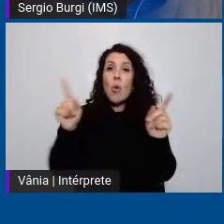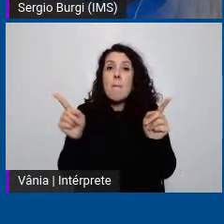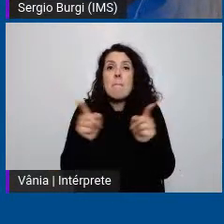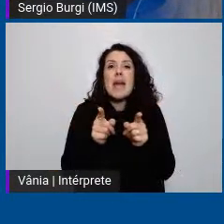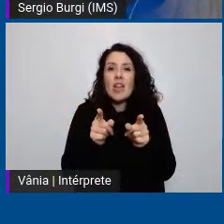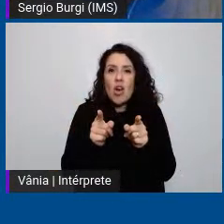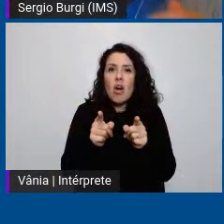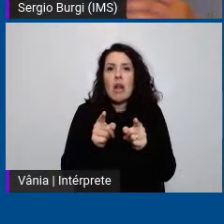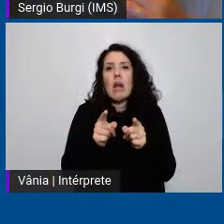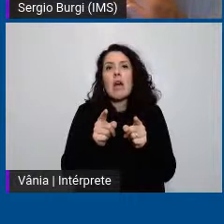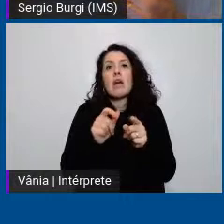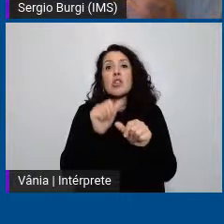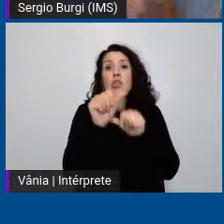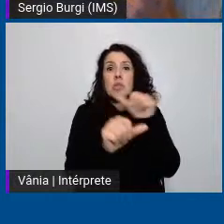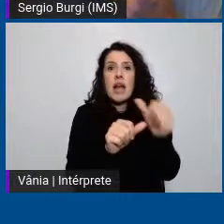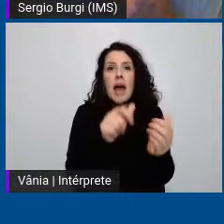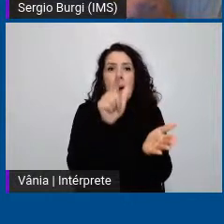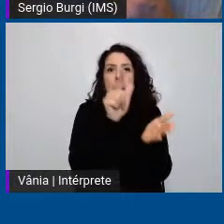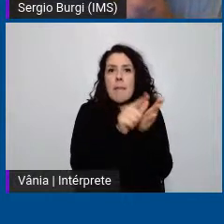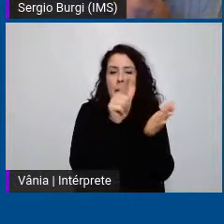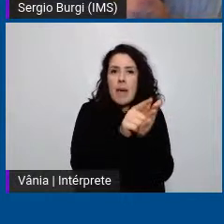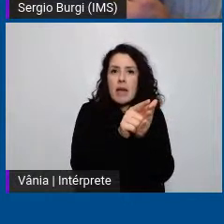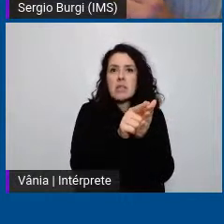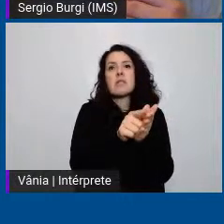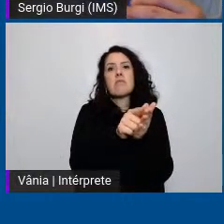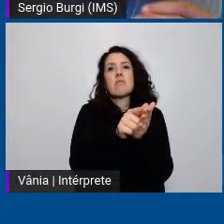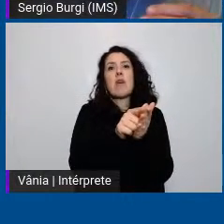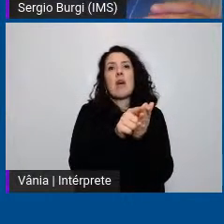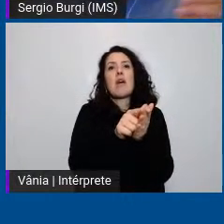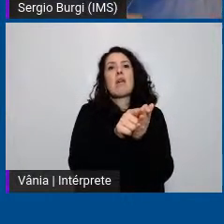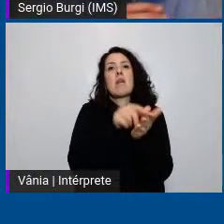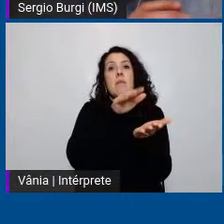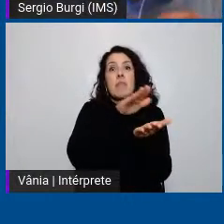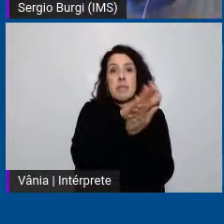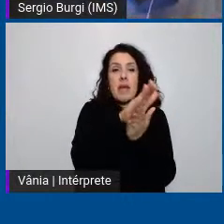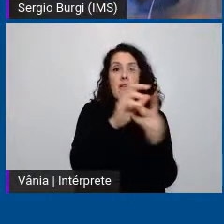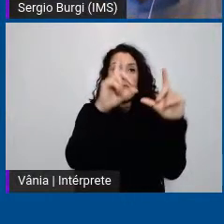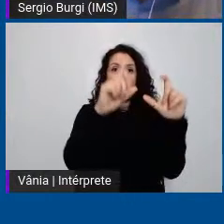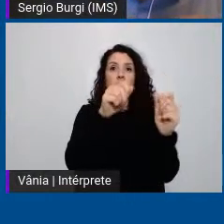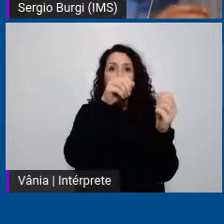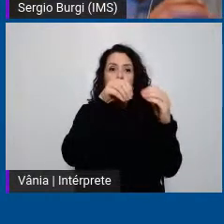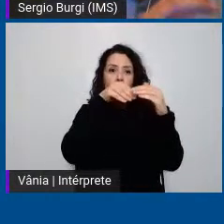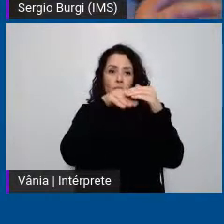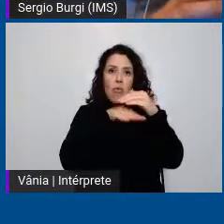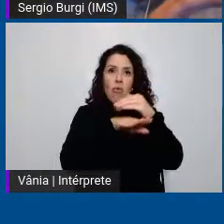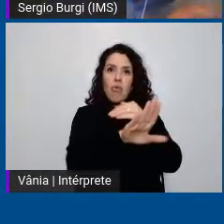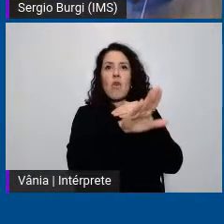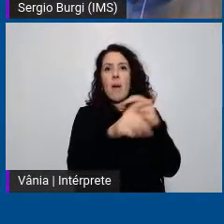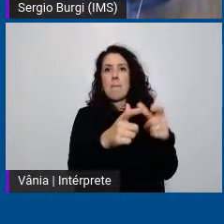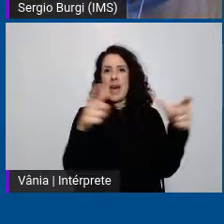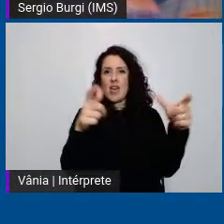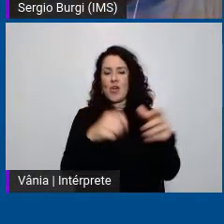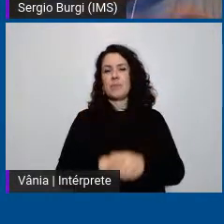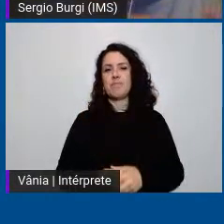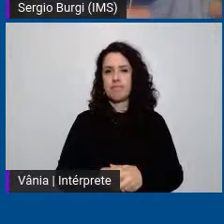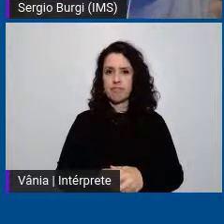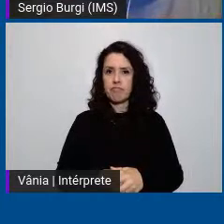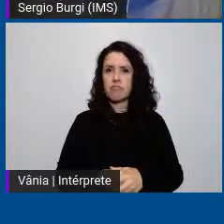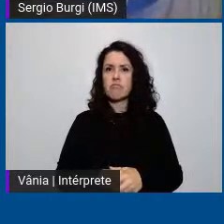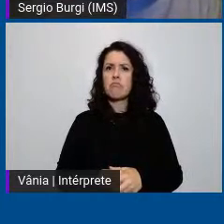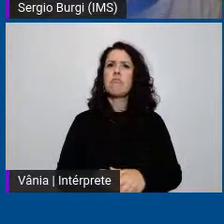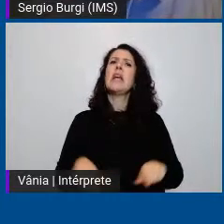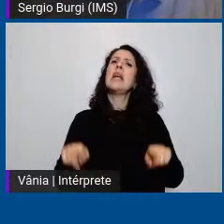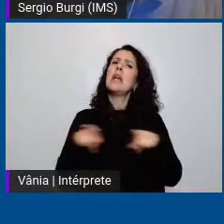papéis fotográficos de dimensões maiores, né? Além dos projetores para ampliadores,